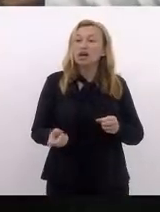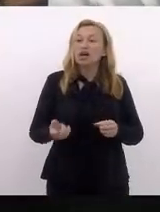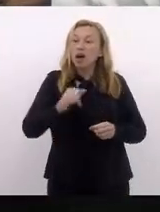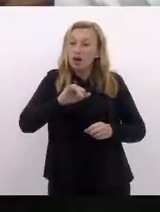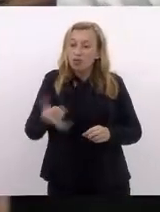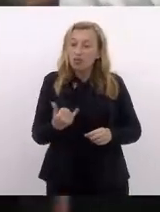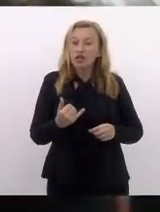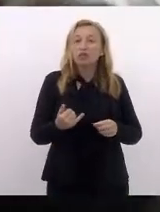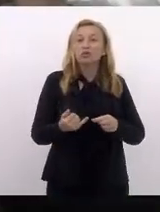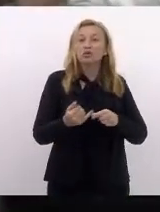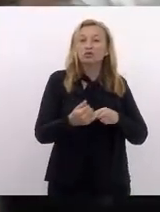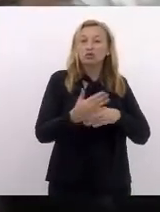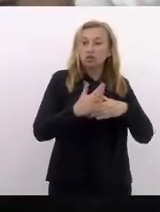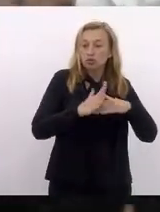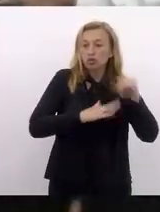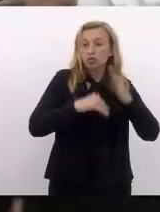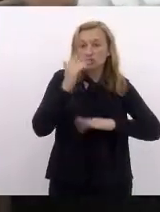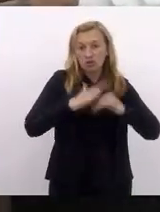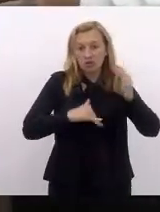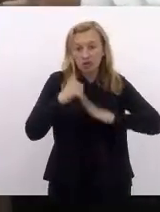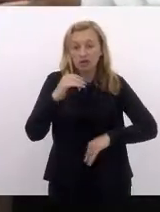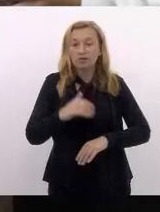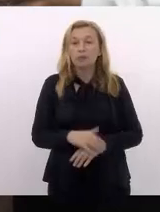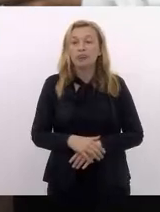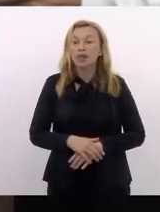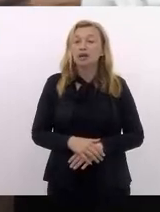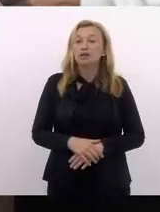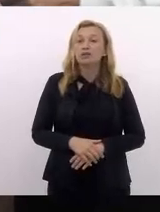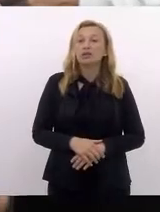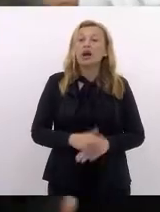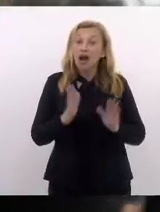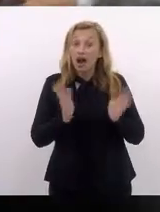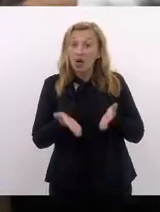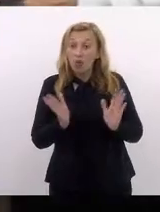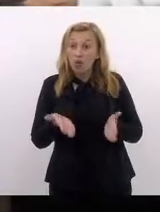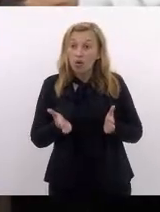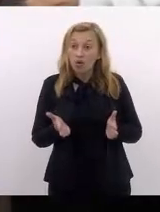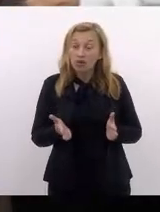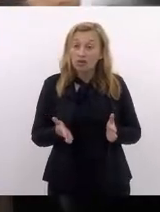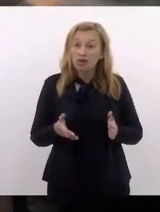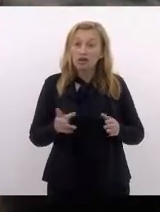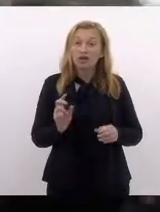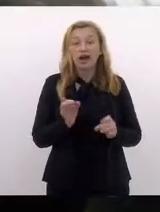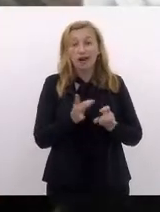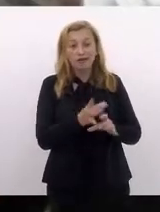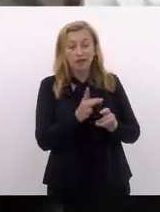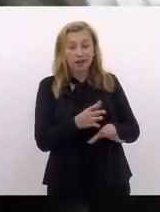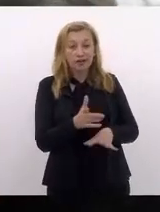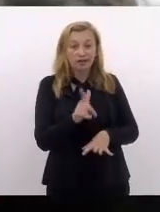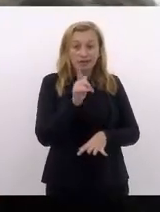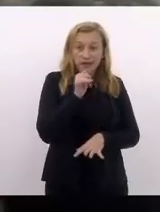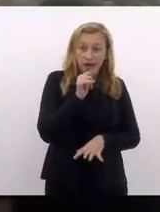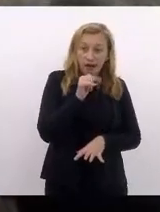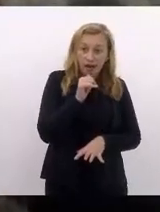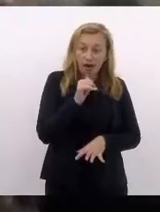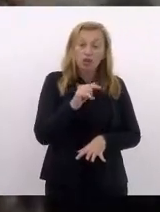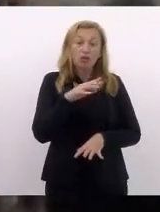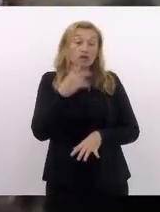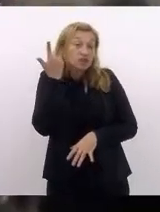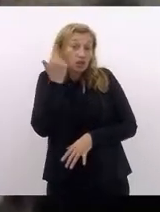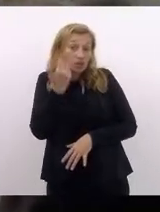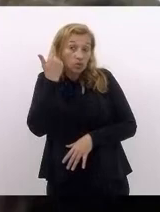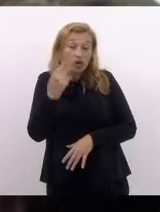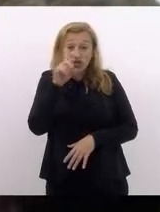desse funcionário e não vai estar se agora a privatização da água um recurso natural